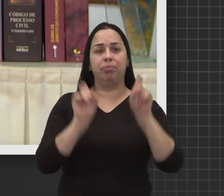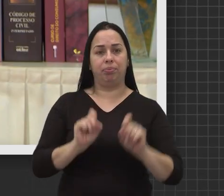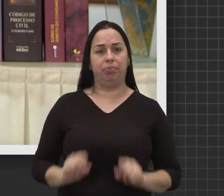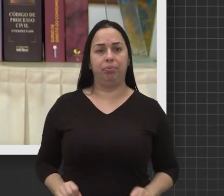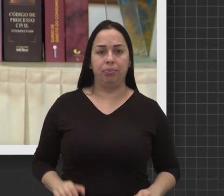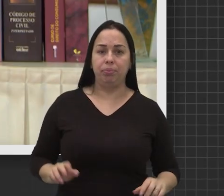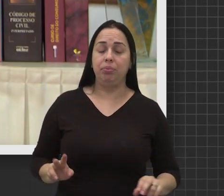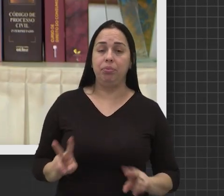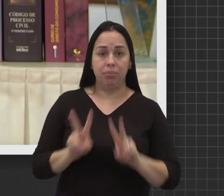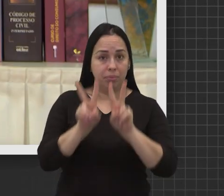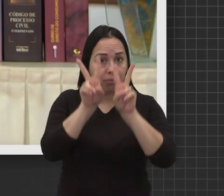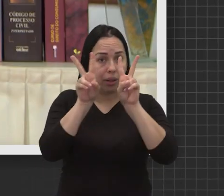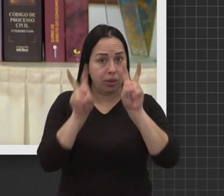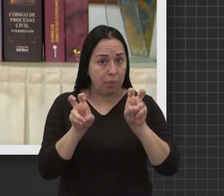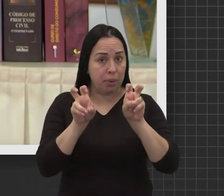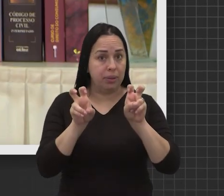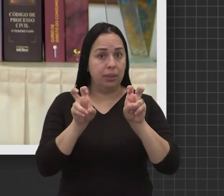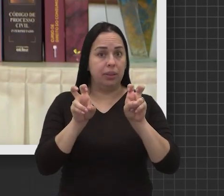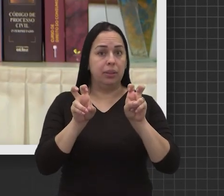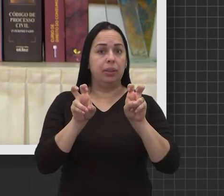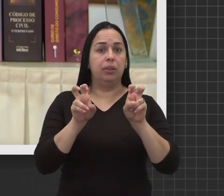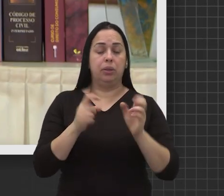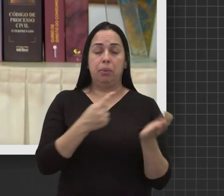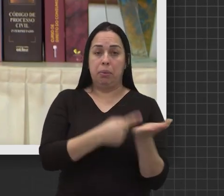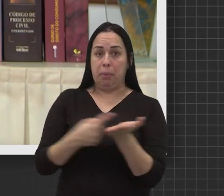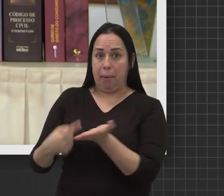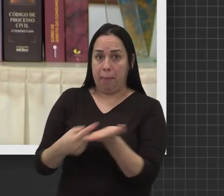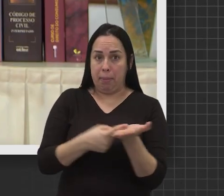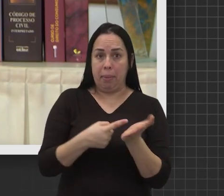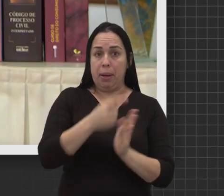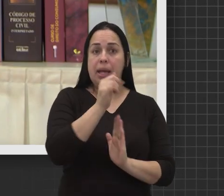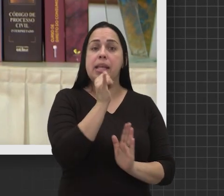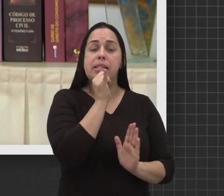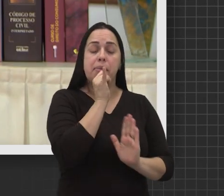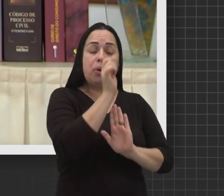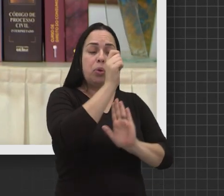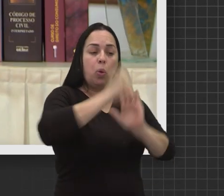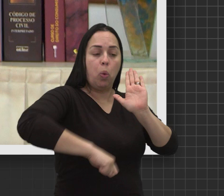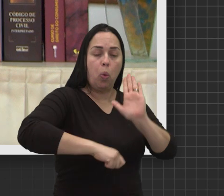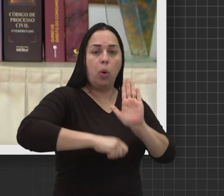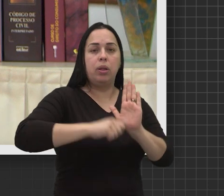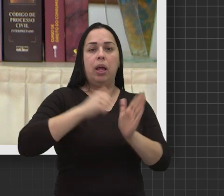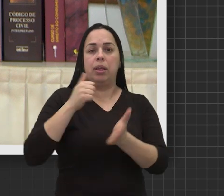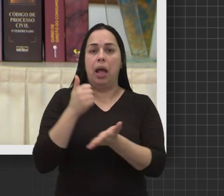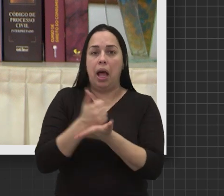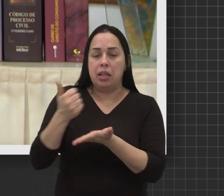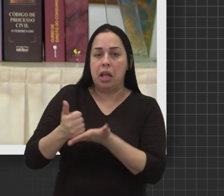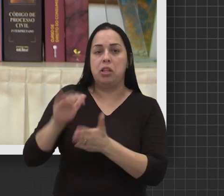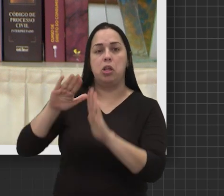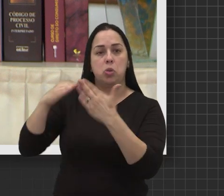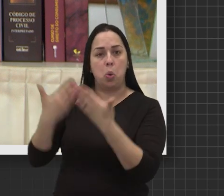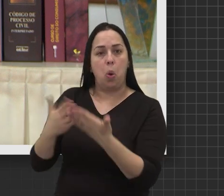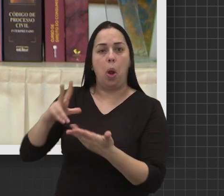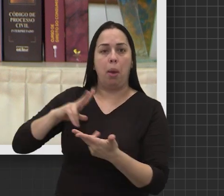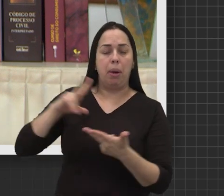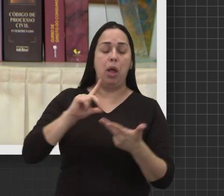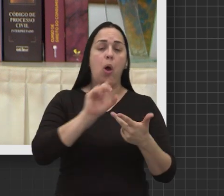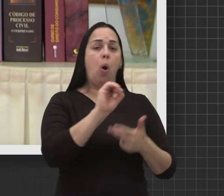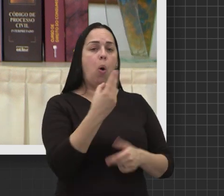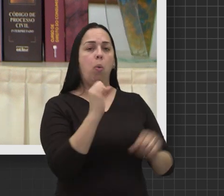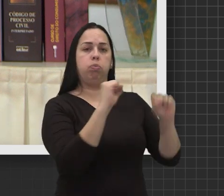o assunto são relações de trato sucessivo, como, por exemplo, contratos com escolas particulares ou